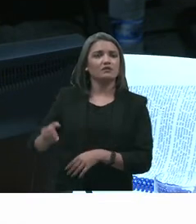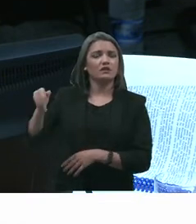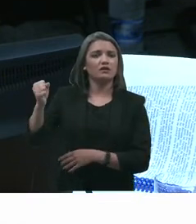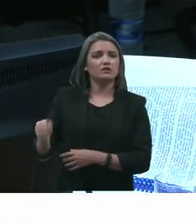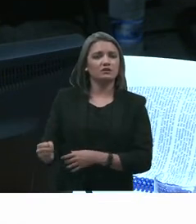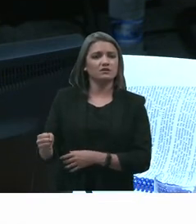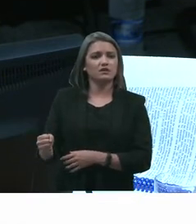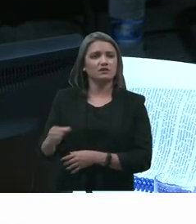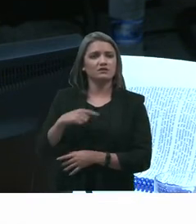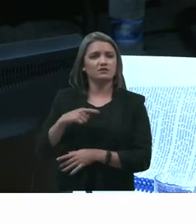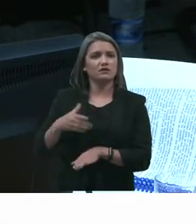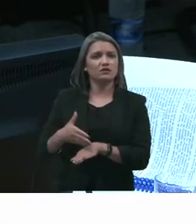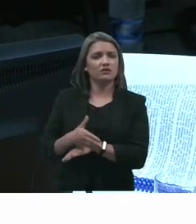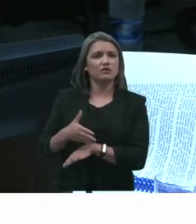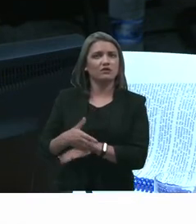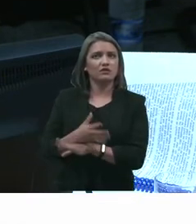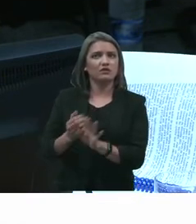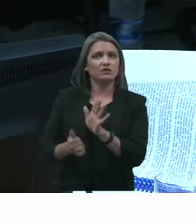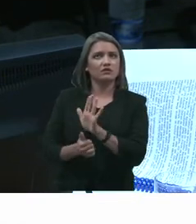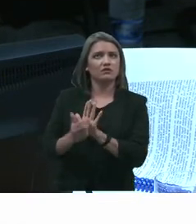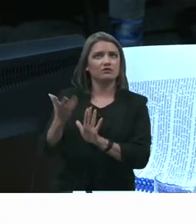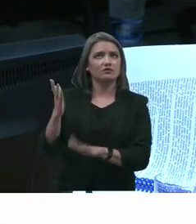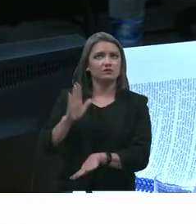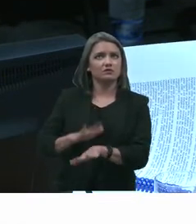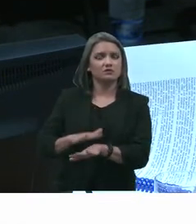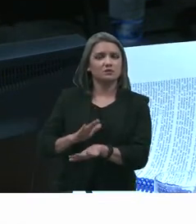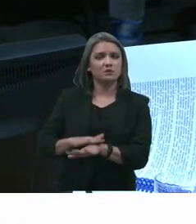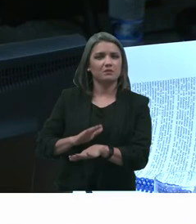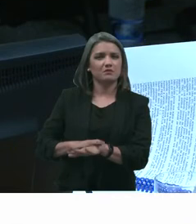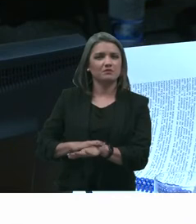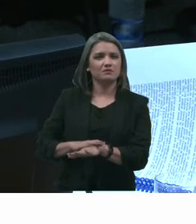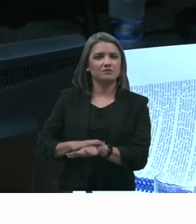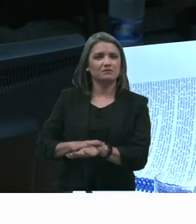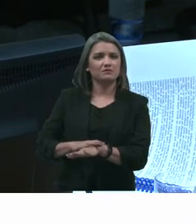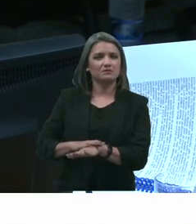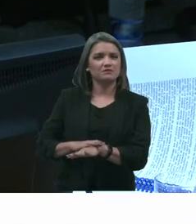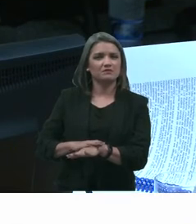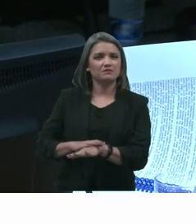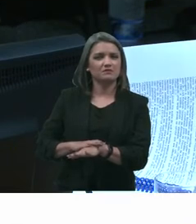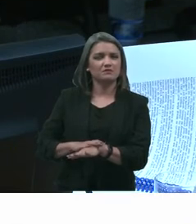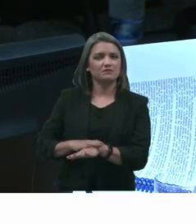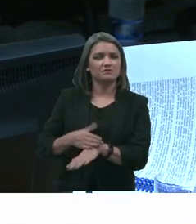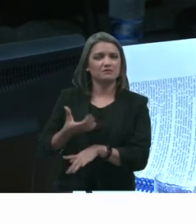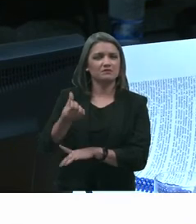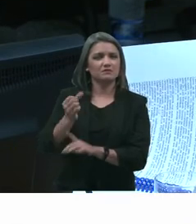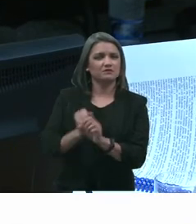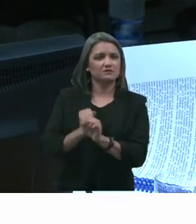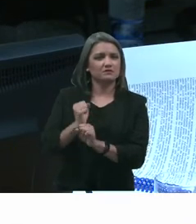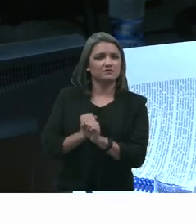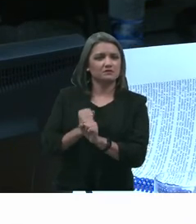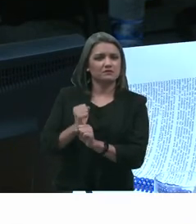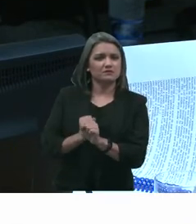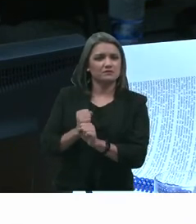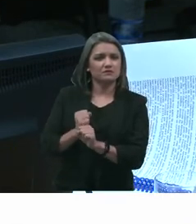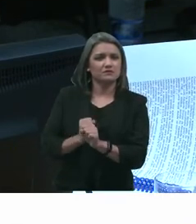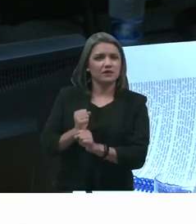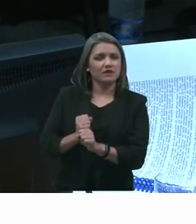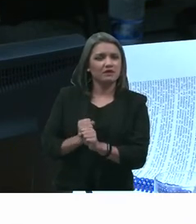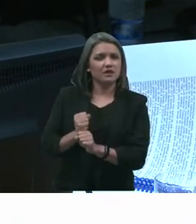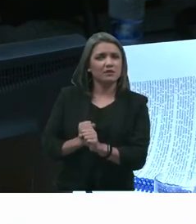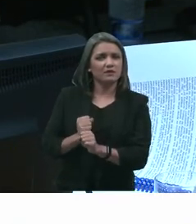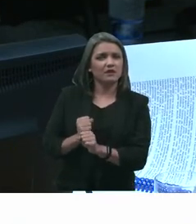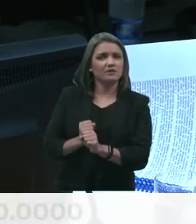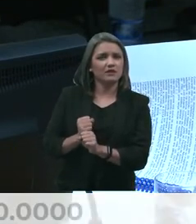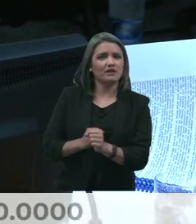vezes o gabinete do investigado porque atuou durante os 6 anos em que o juiz esteve lotado na comarca. O agente